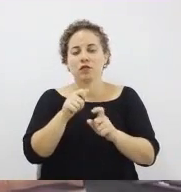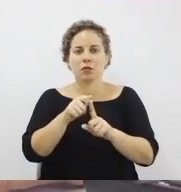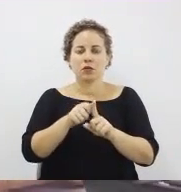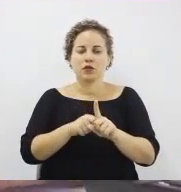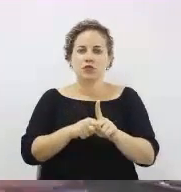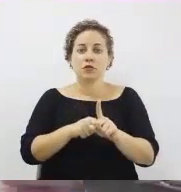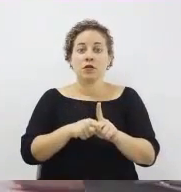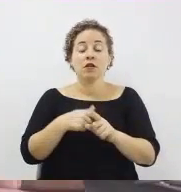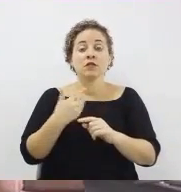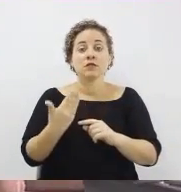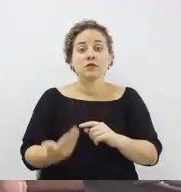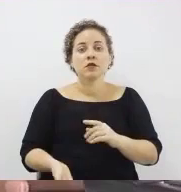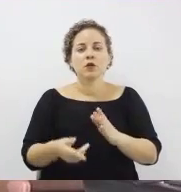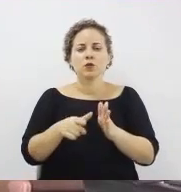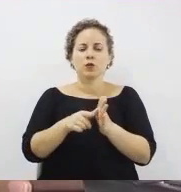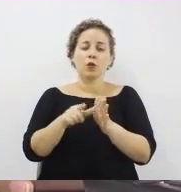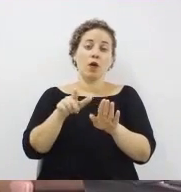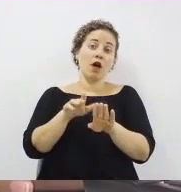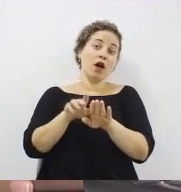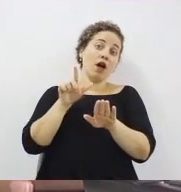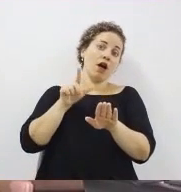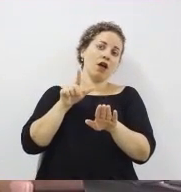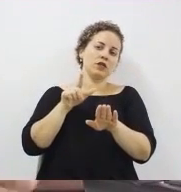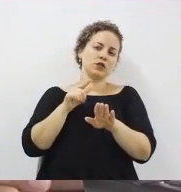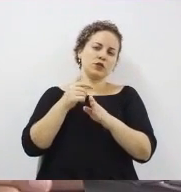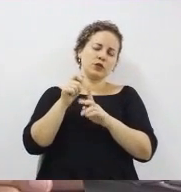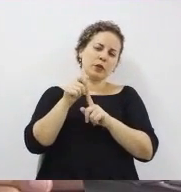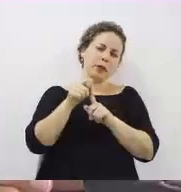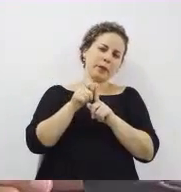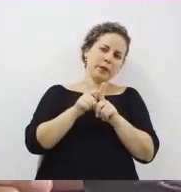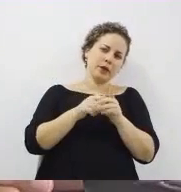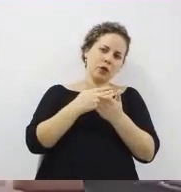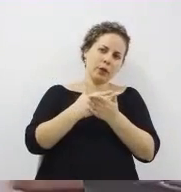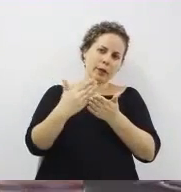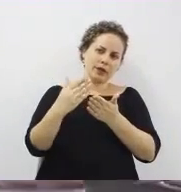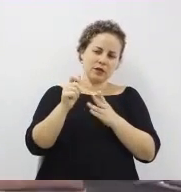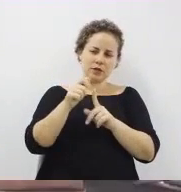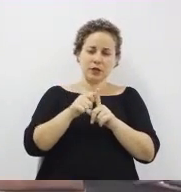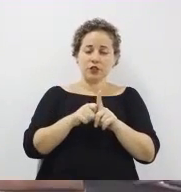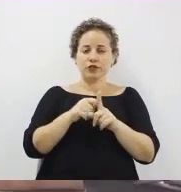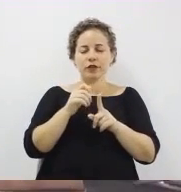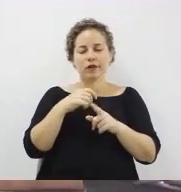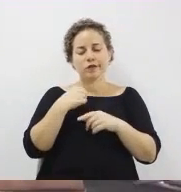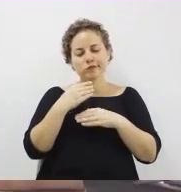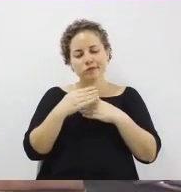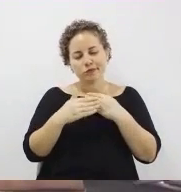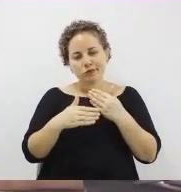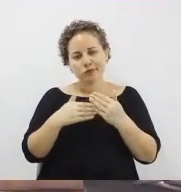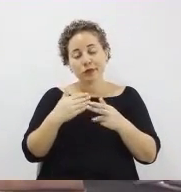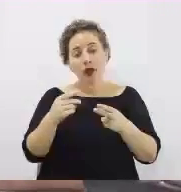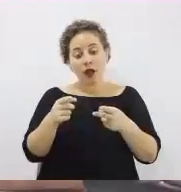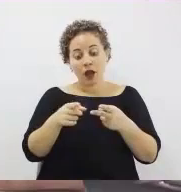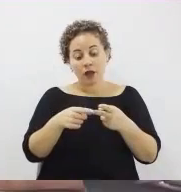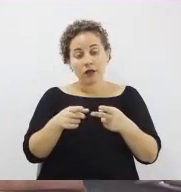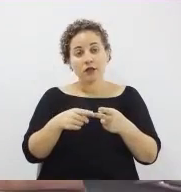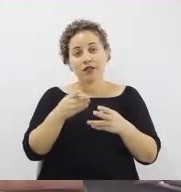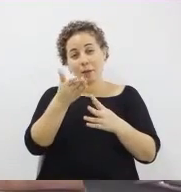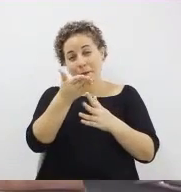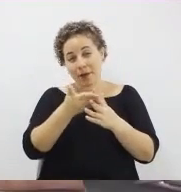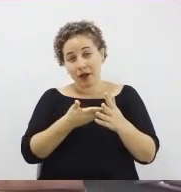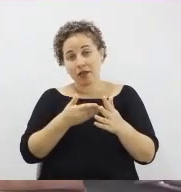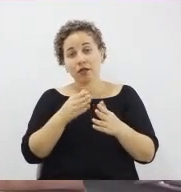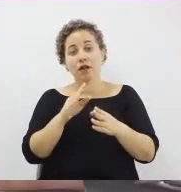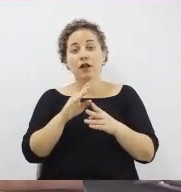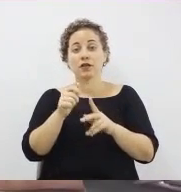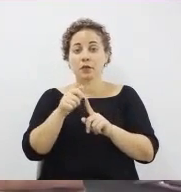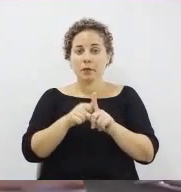Isso fazia com que, no início do mês, a capacidade da empresa ficasse ociosa e depois, na segunda metade do mês, ou mais próximo do